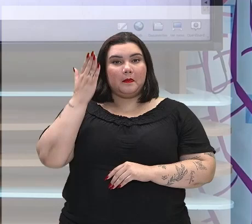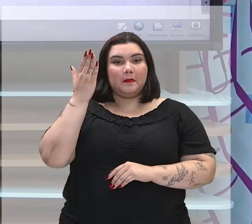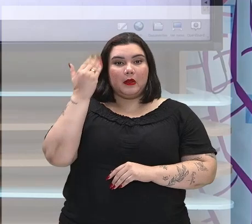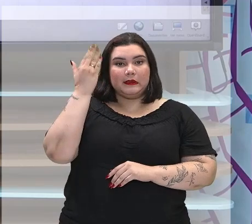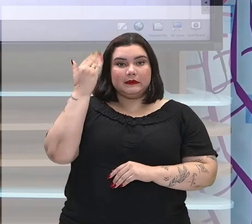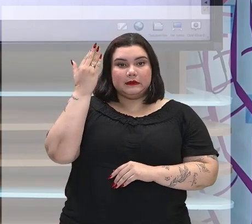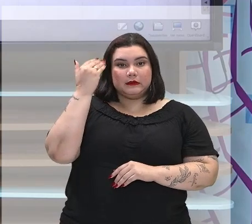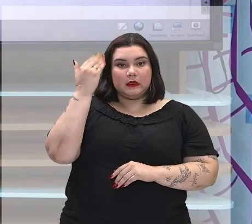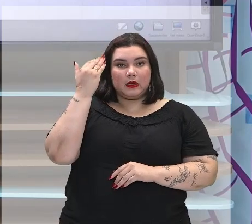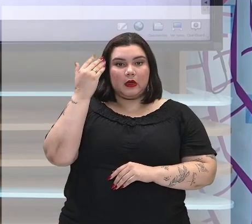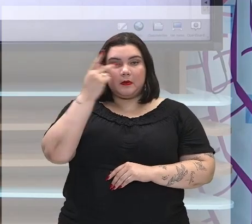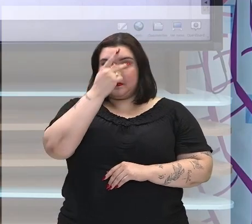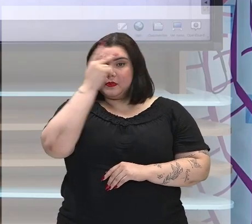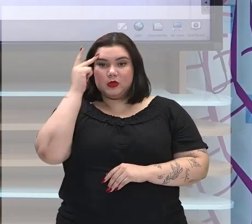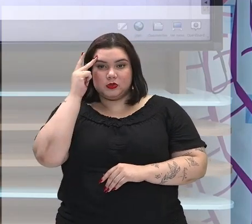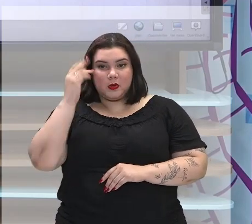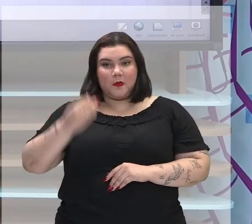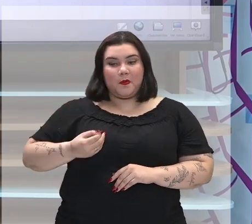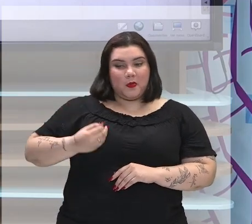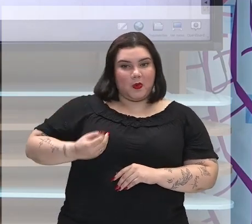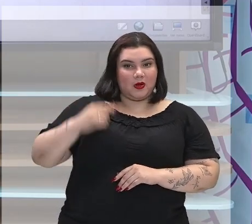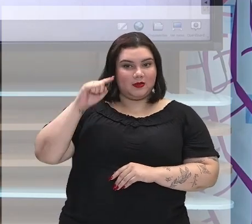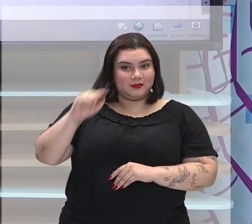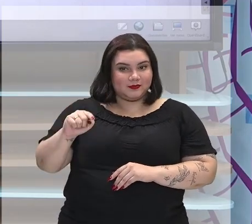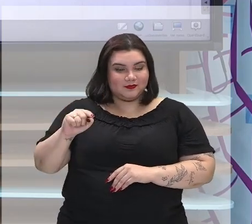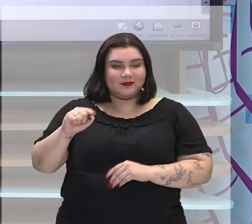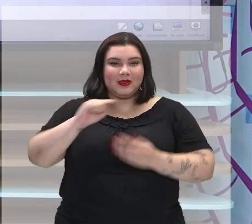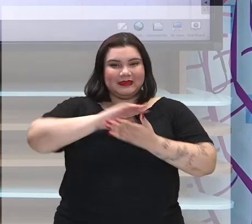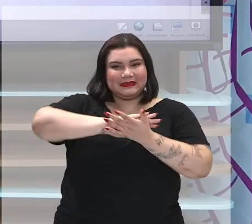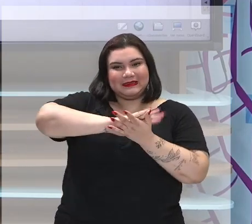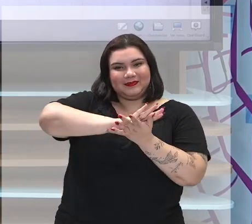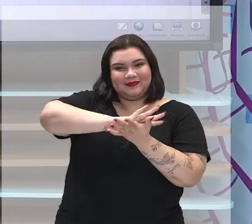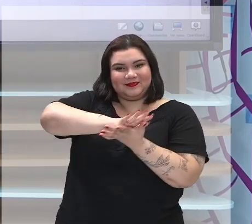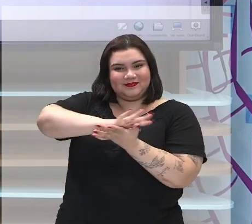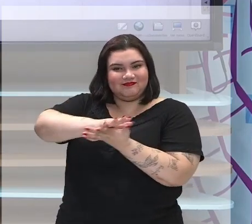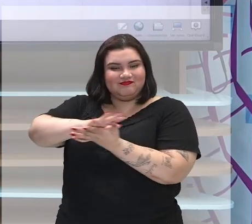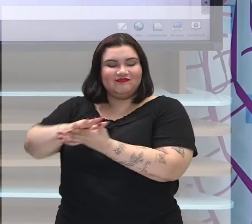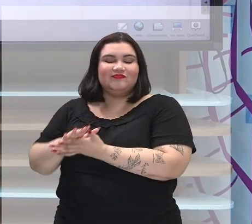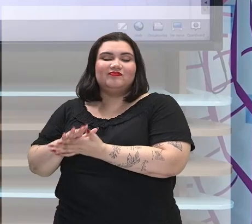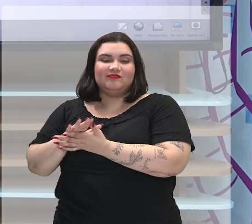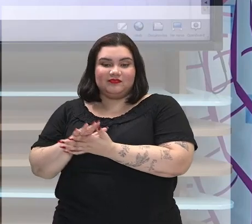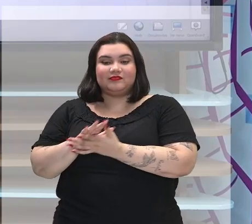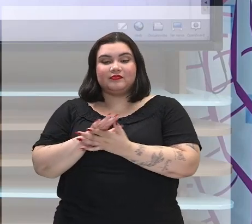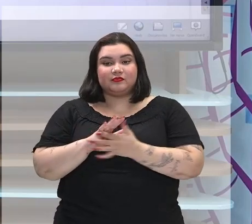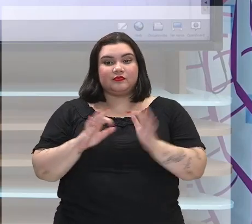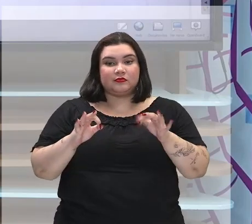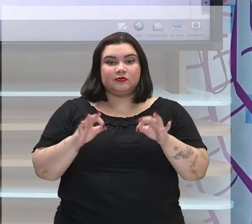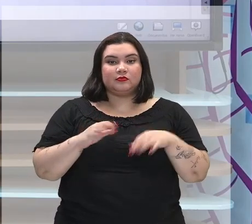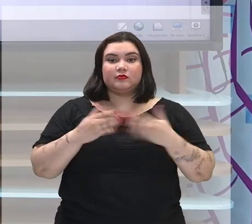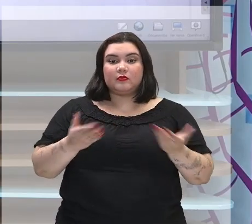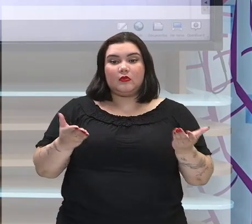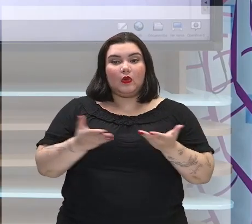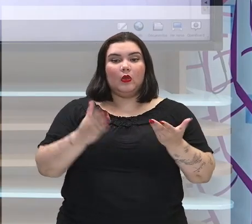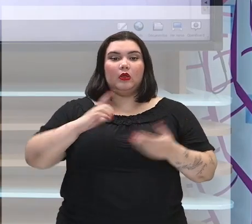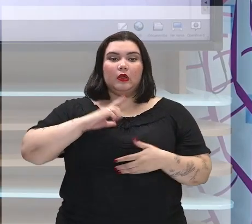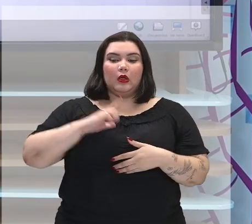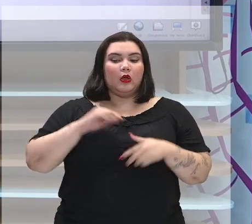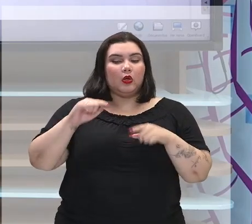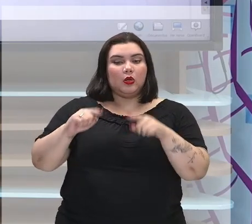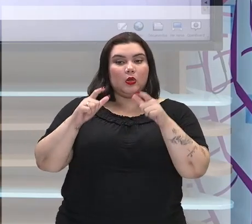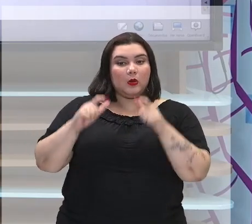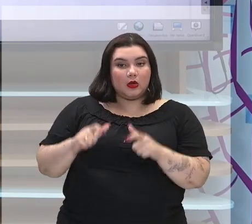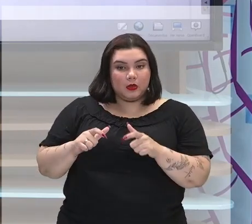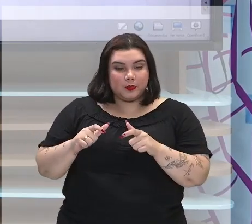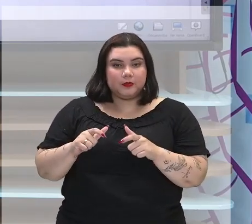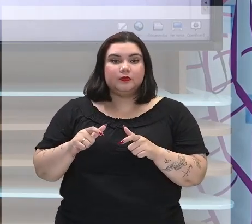basicamente dizimados, e você tem aquele território agora, né? Você tem esse